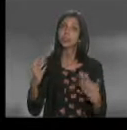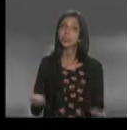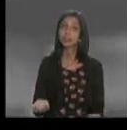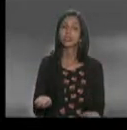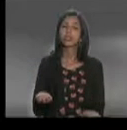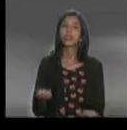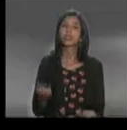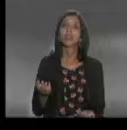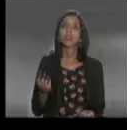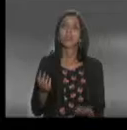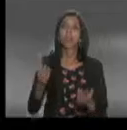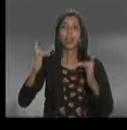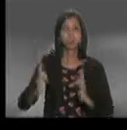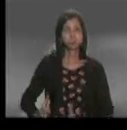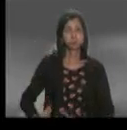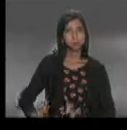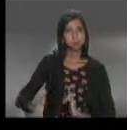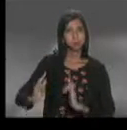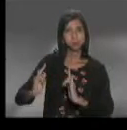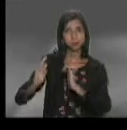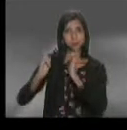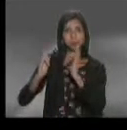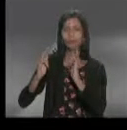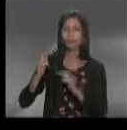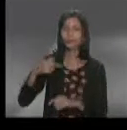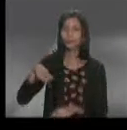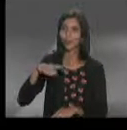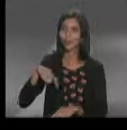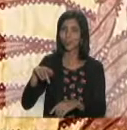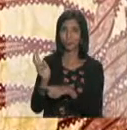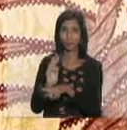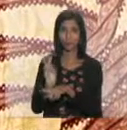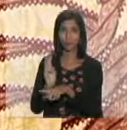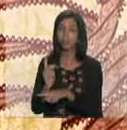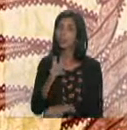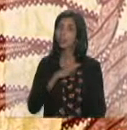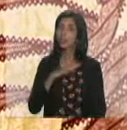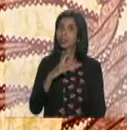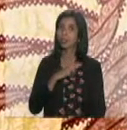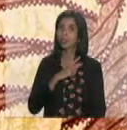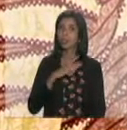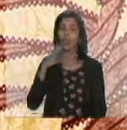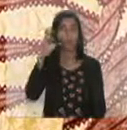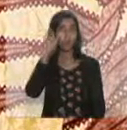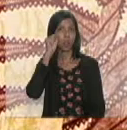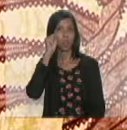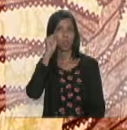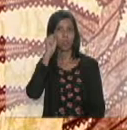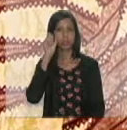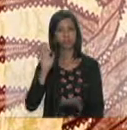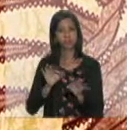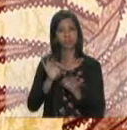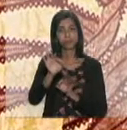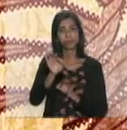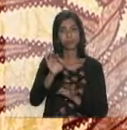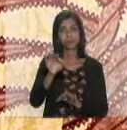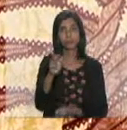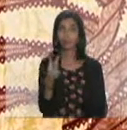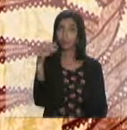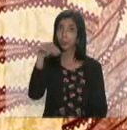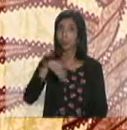E o apartamento nosso de porteiro, ele tinha um quarto de 2 metros